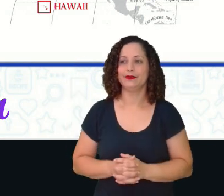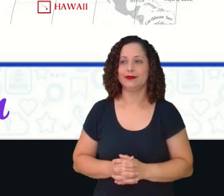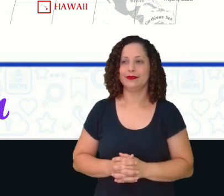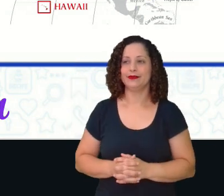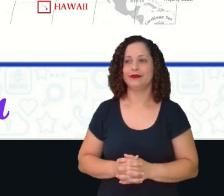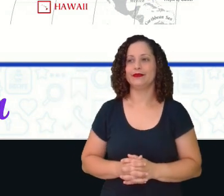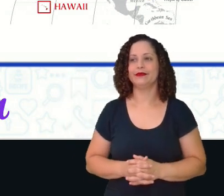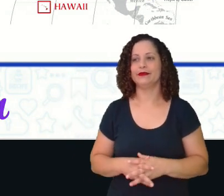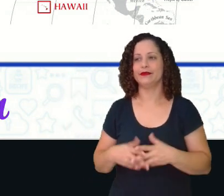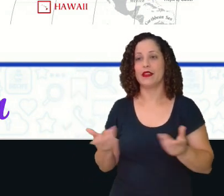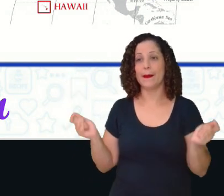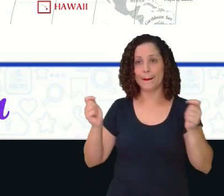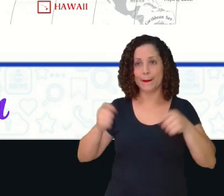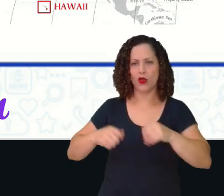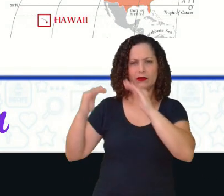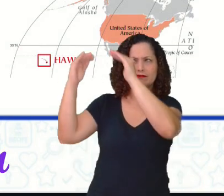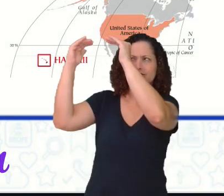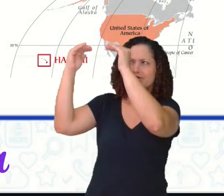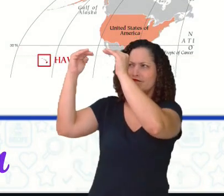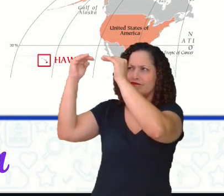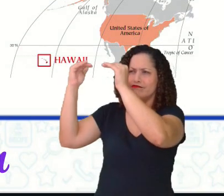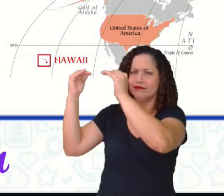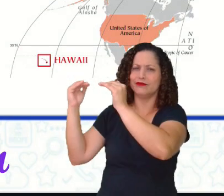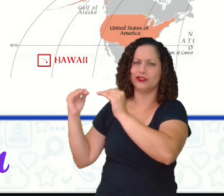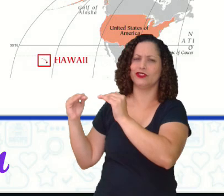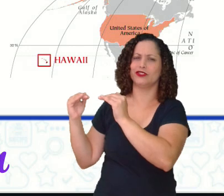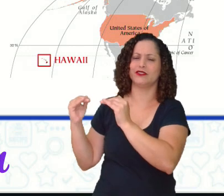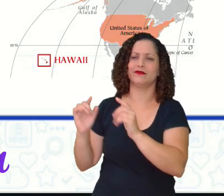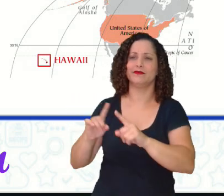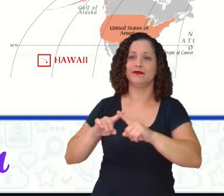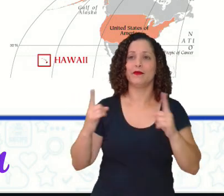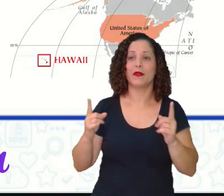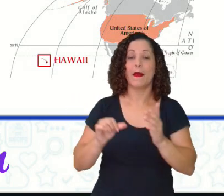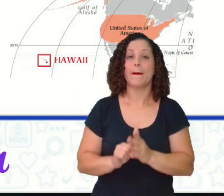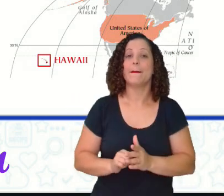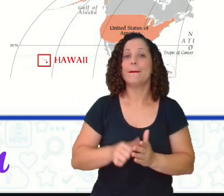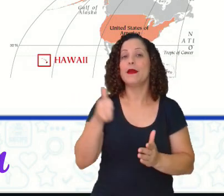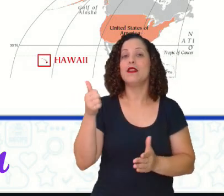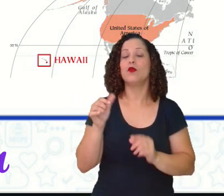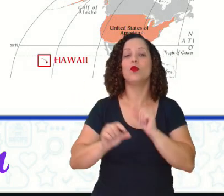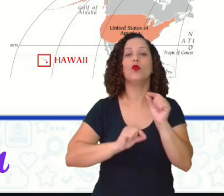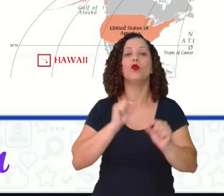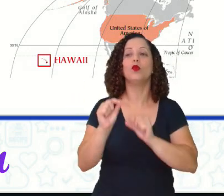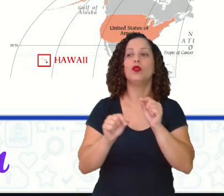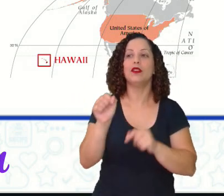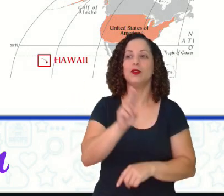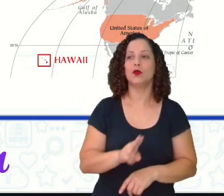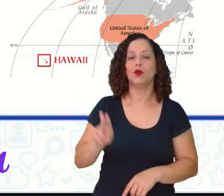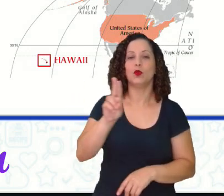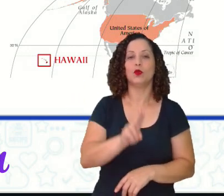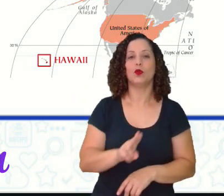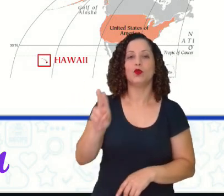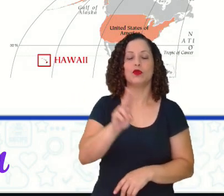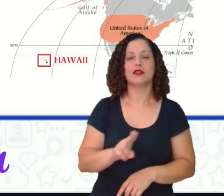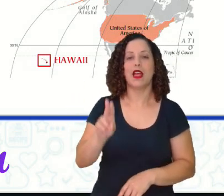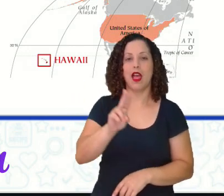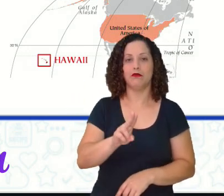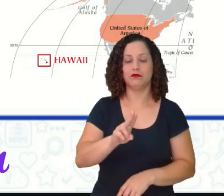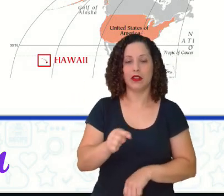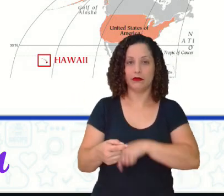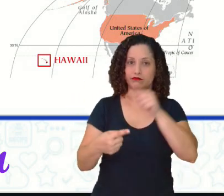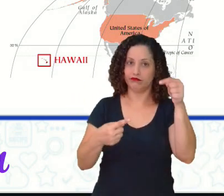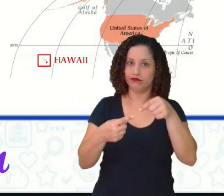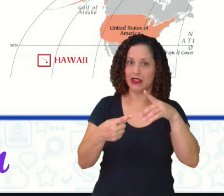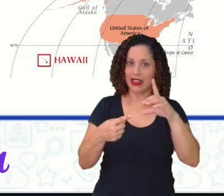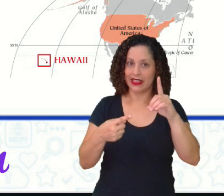Será que tem como baixar um pouco? Bom, a gente vai trabalhar primeiro com o artigo definido, né? Então, como eu falei